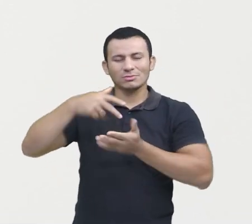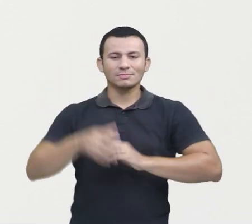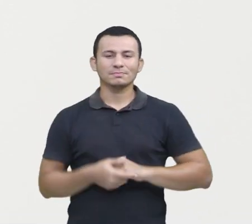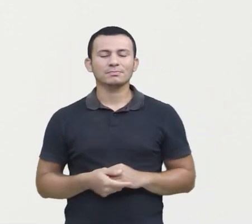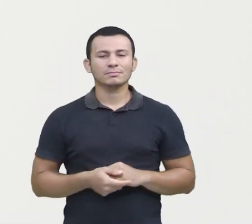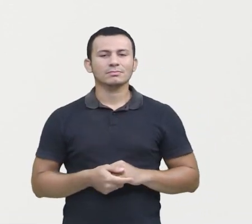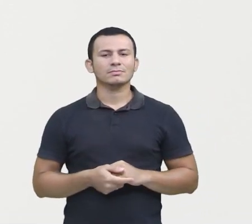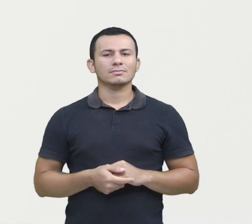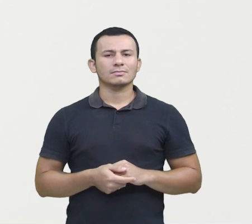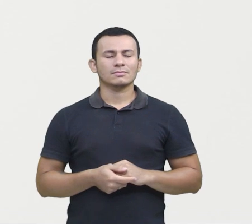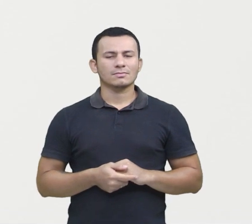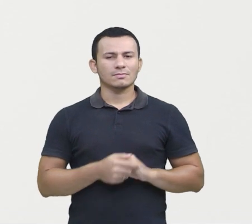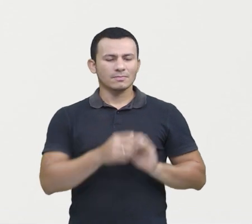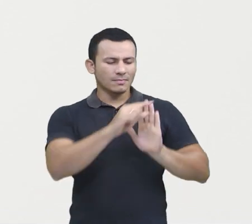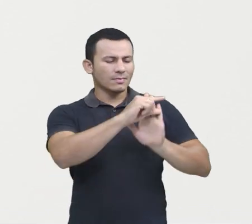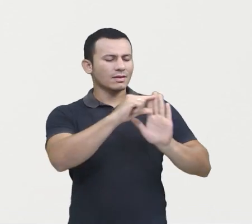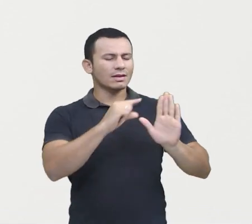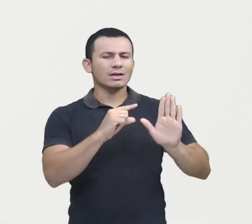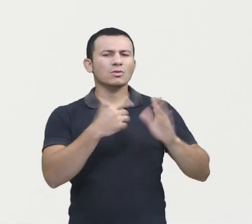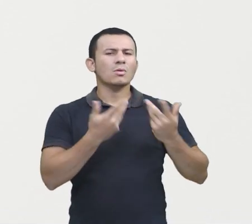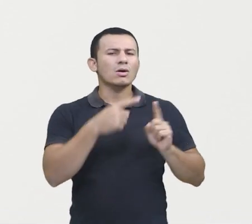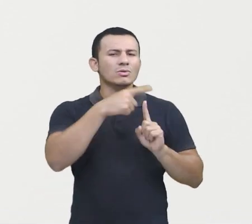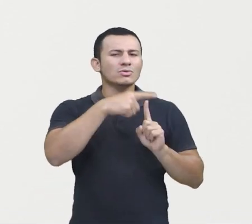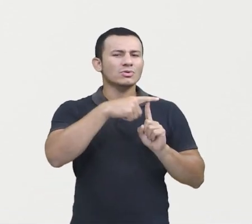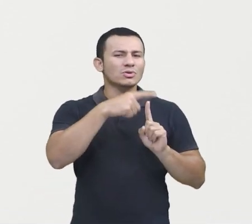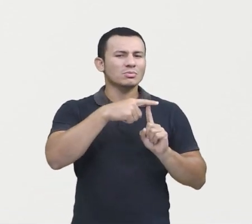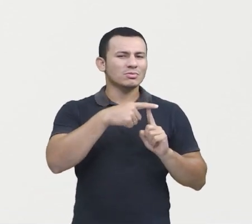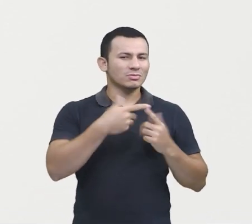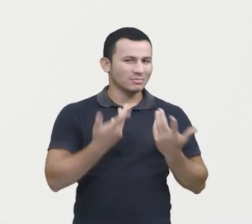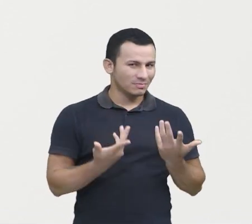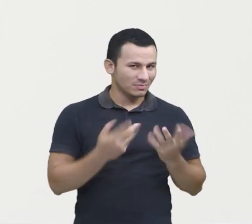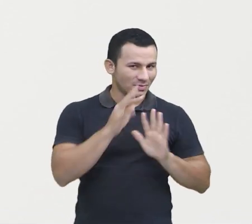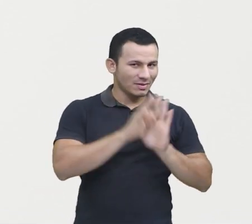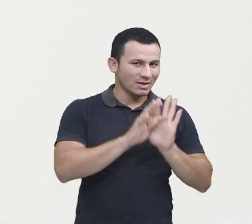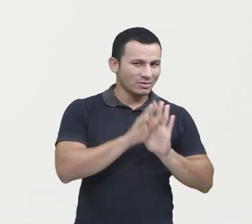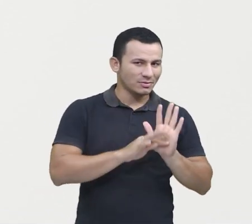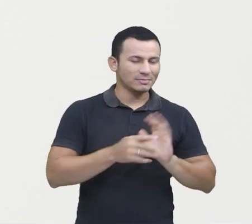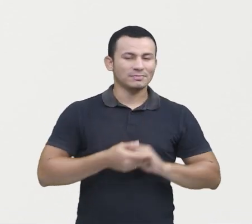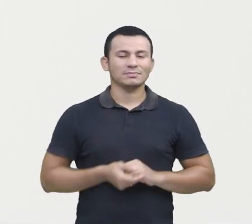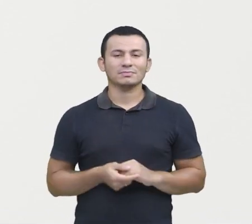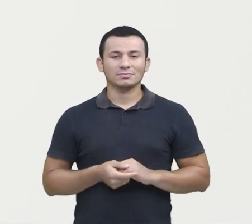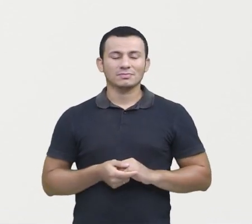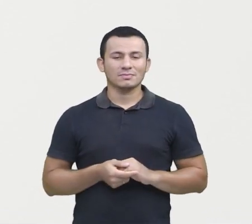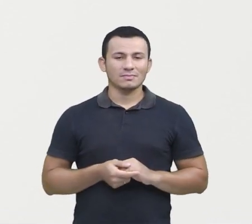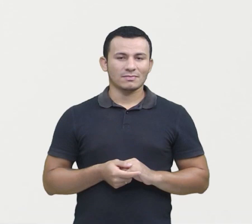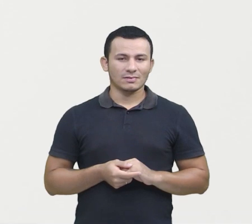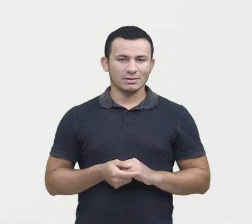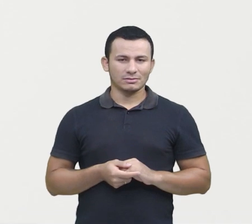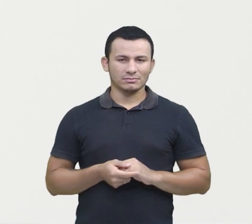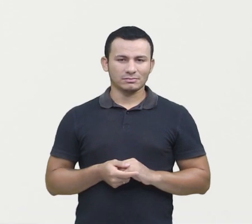de linguagem? Vocês se lembram? Lembram disso, crianças? É a linguagem